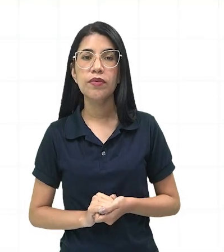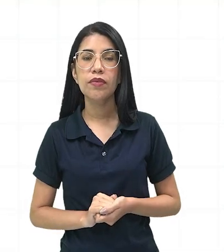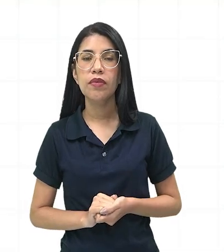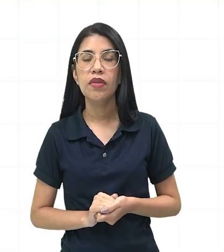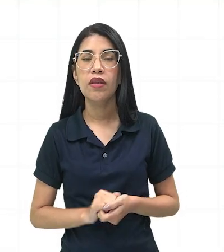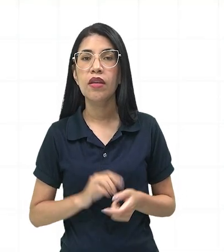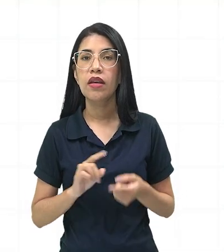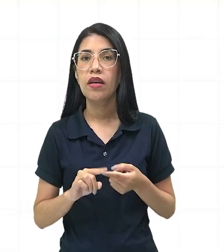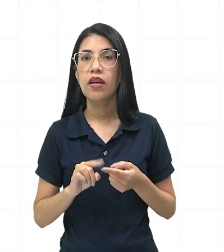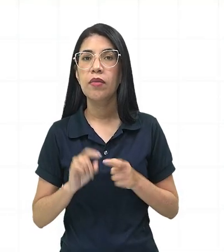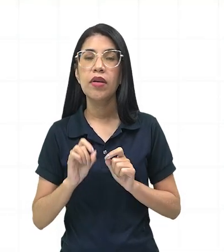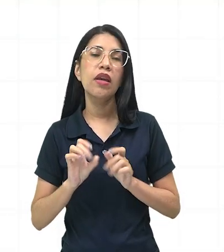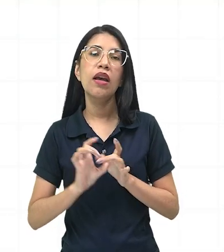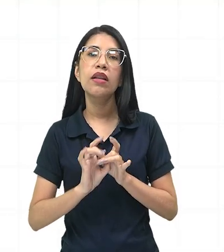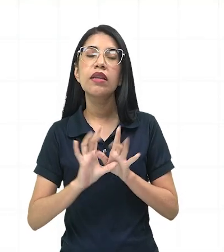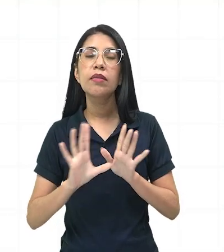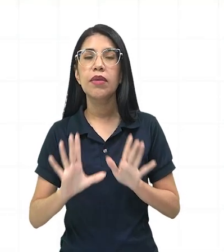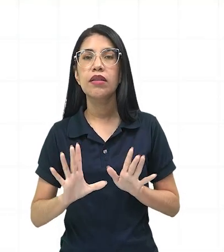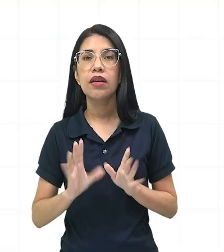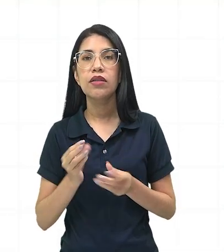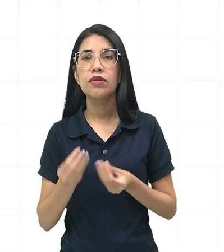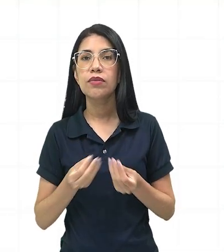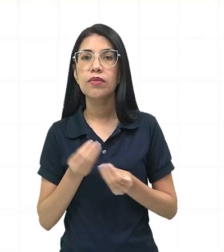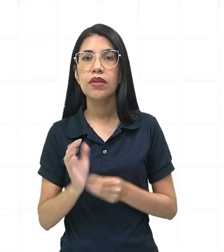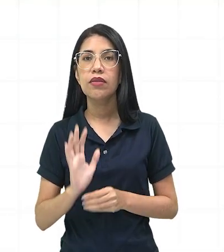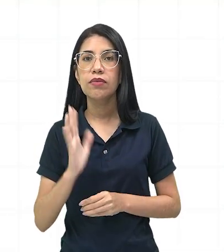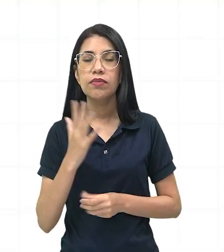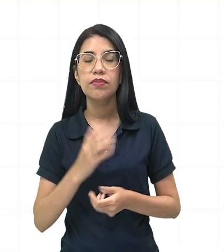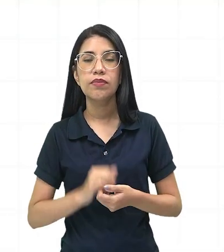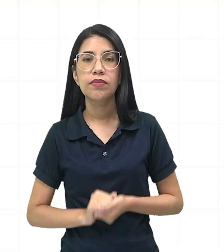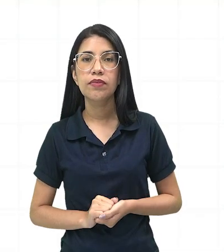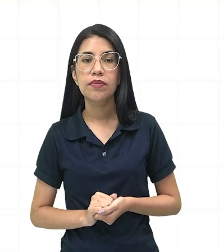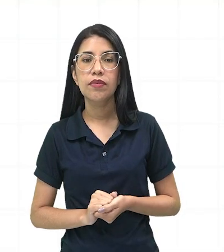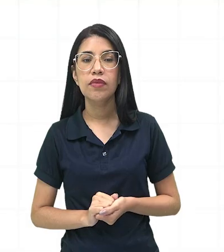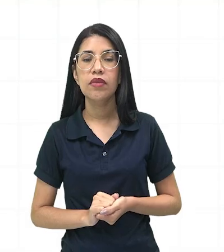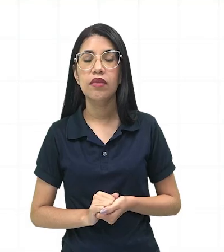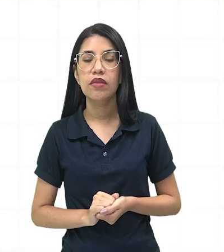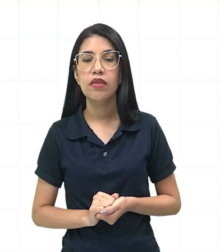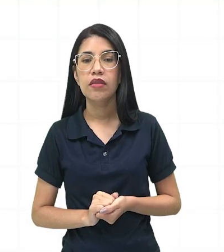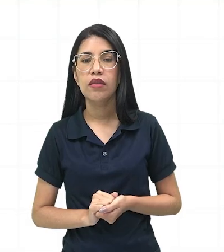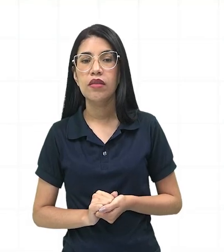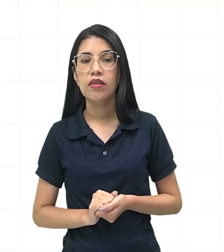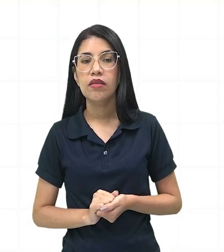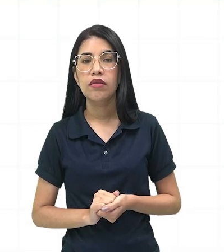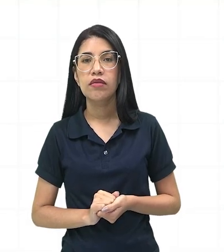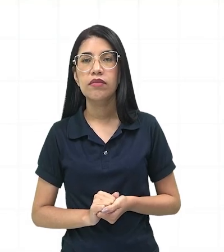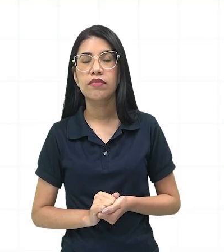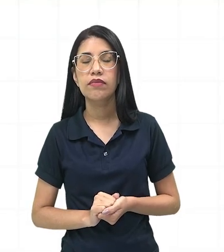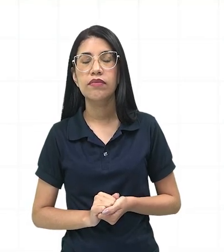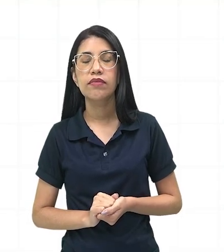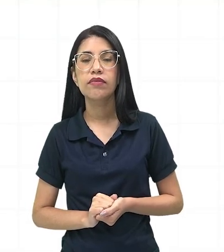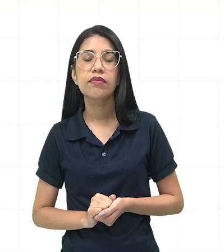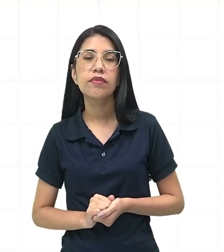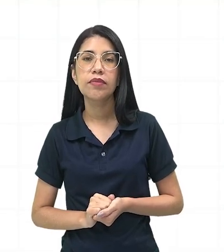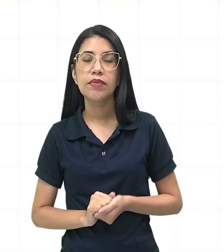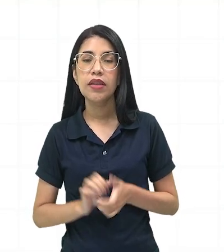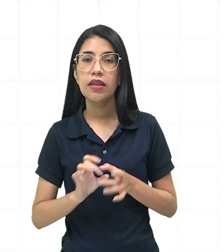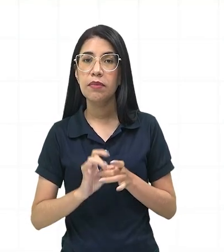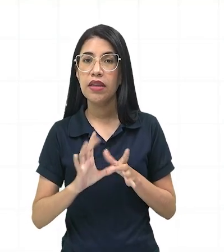essa dimensão da liberdade, essa liberdade no sentido de liberdade de